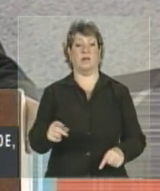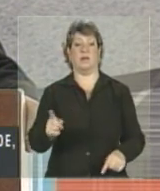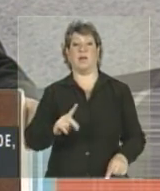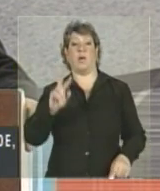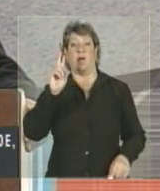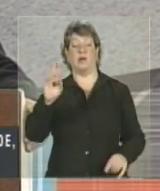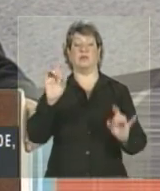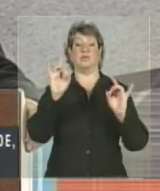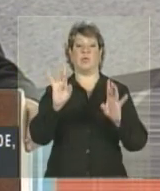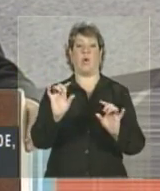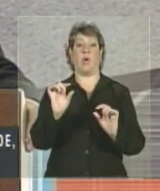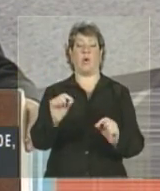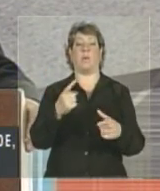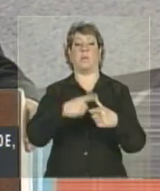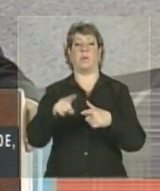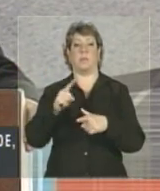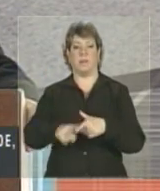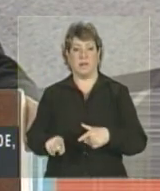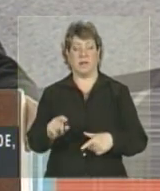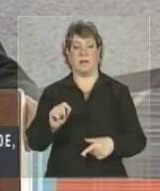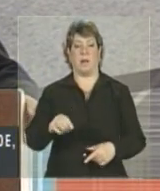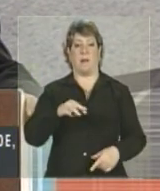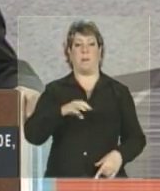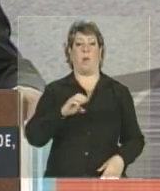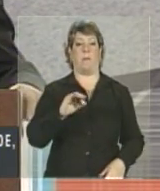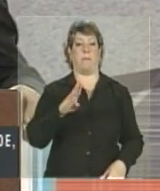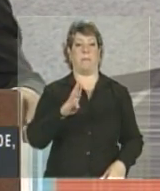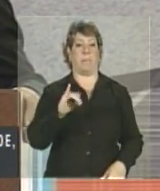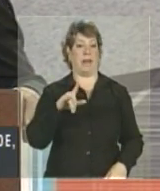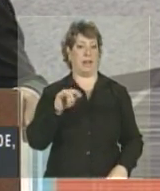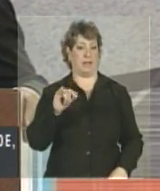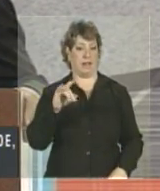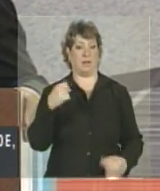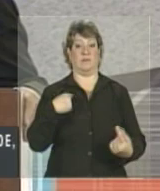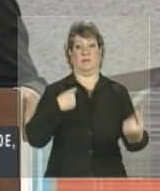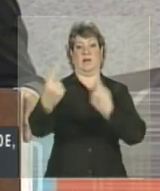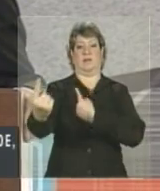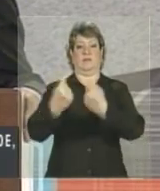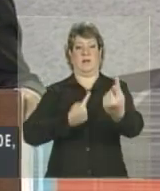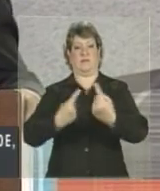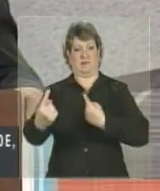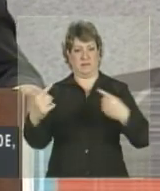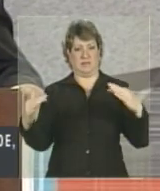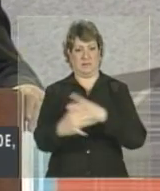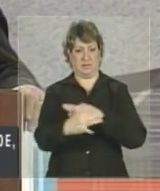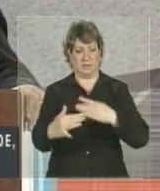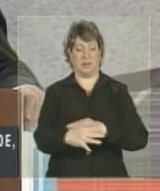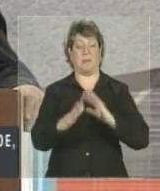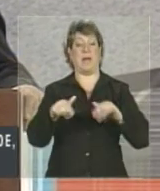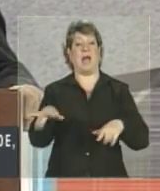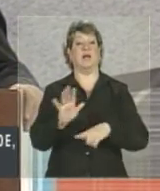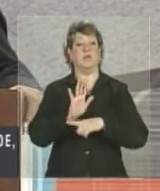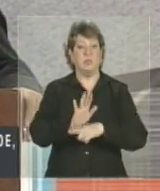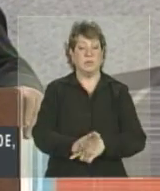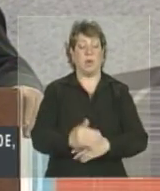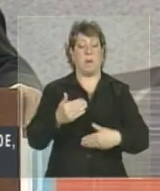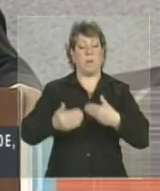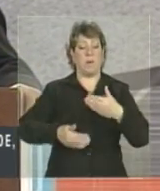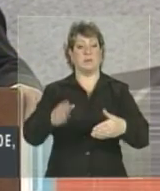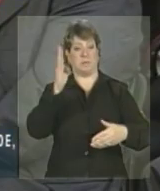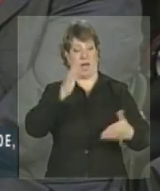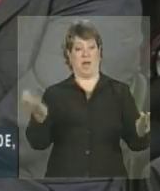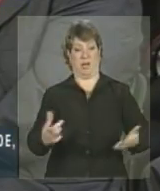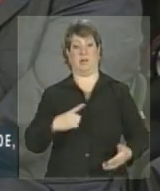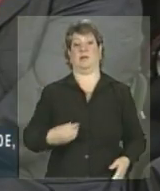dos problemas de mobilidade, mas isso ajuda a dar continuidade a um processo importante que o Brasil ora